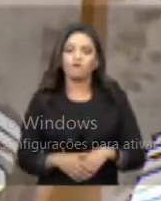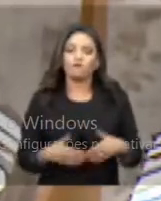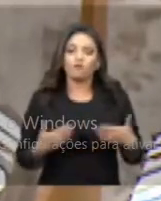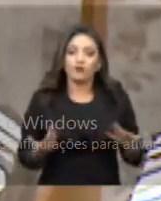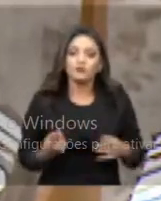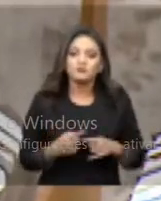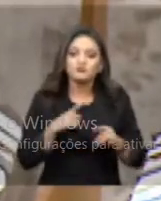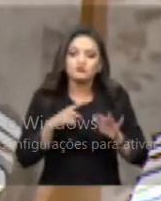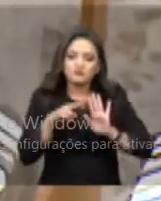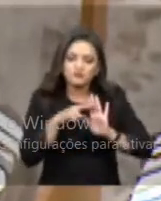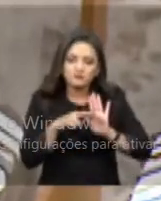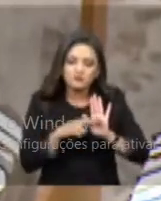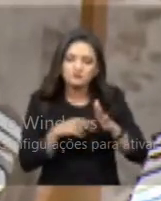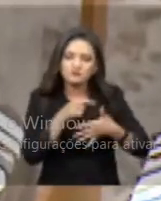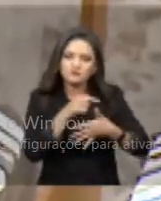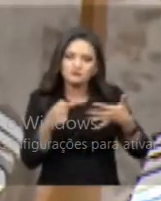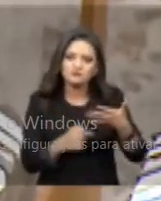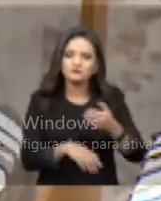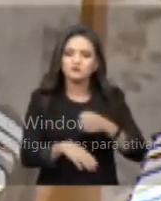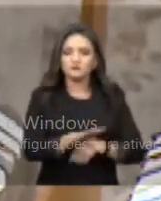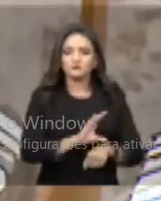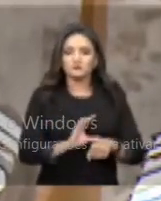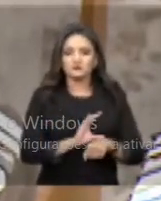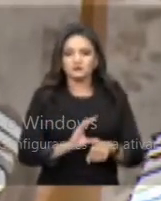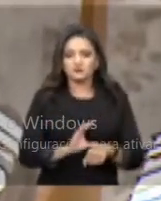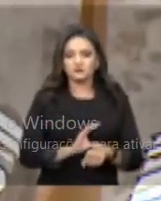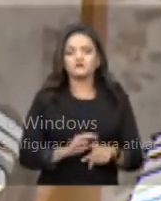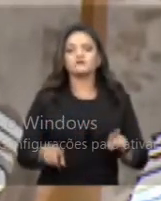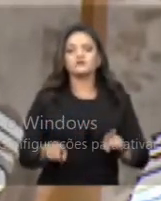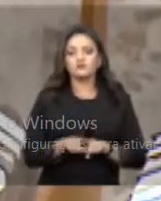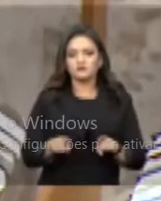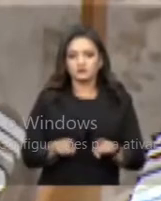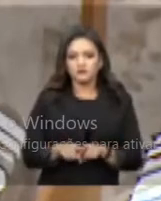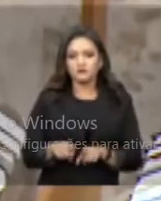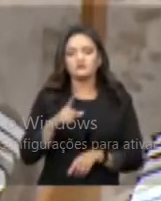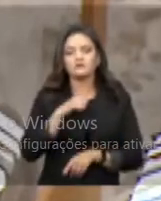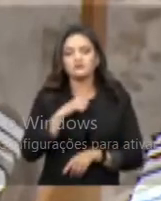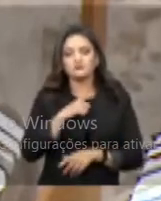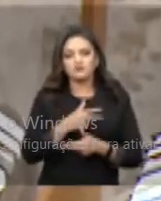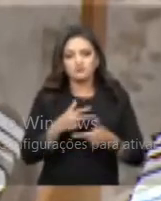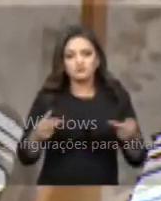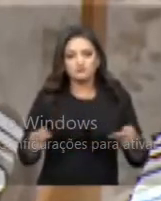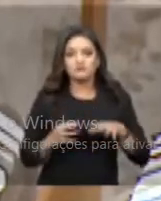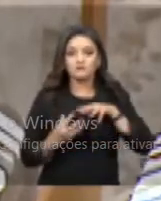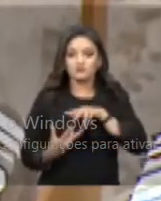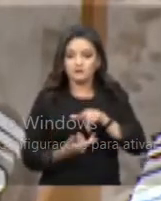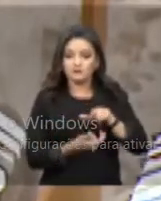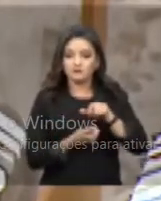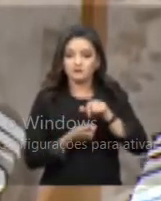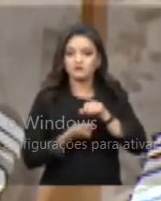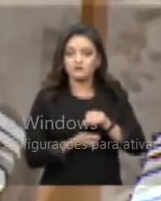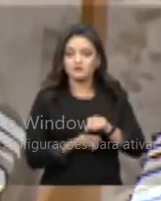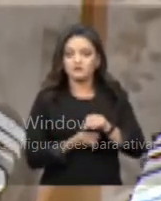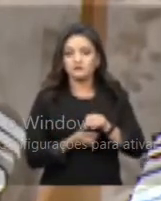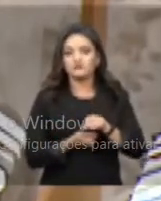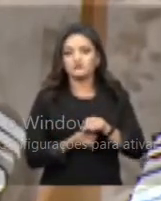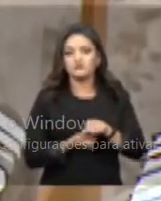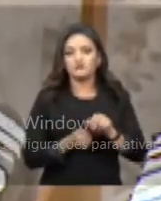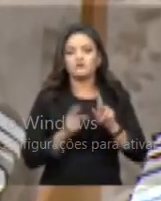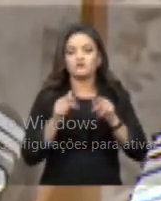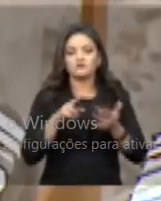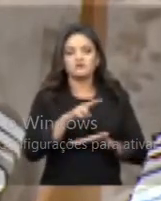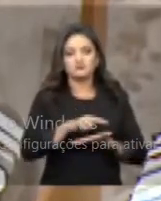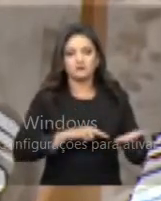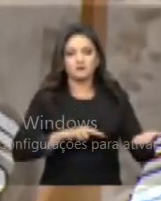de normas constitucionais e legais, é integrado por normas internacionais, como a Convenção das